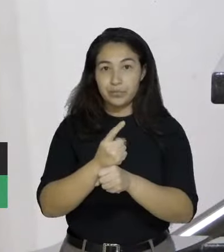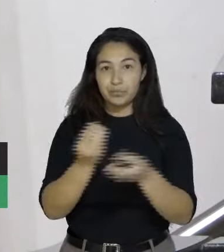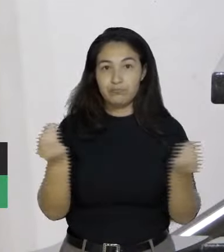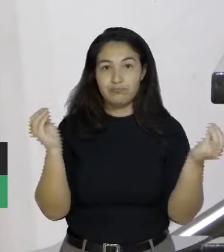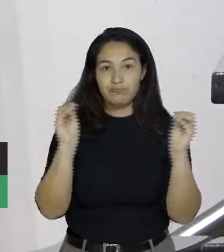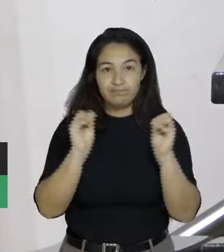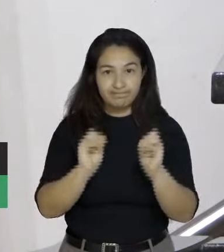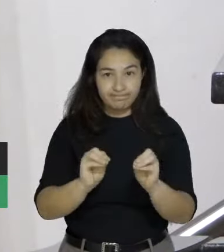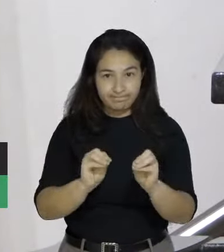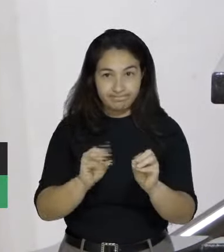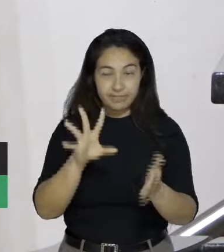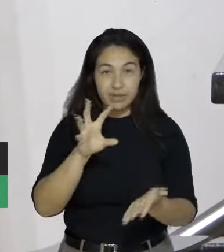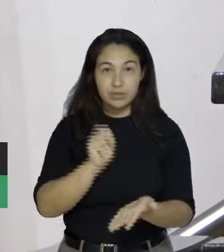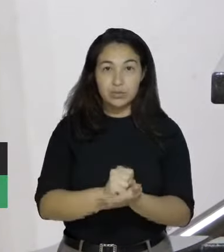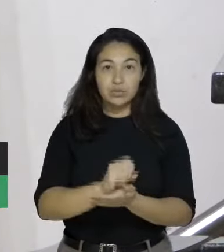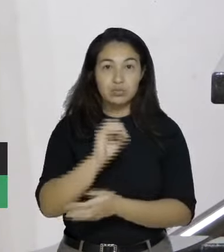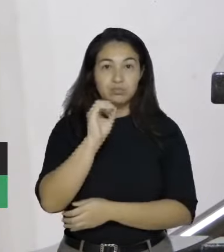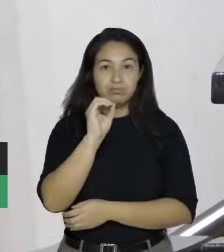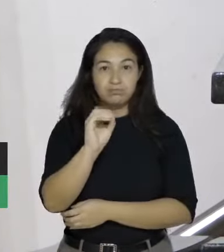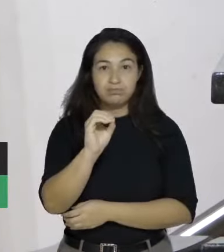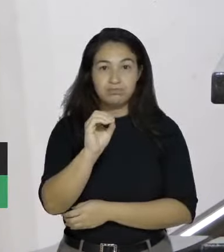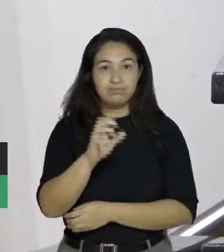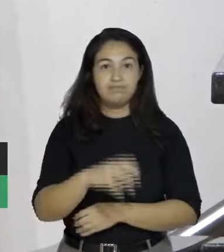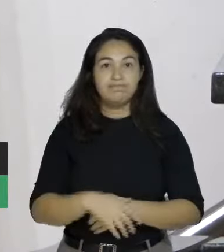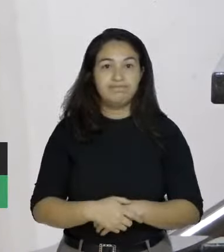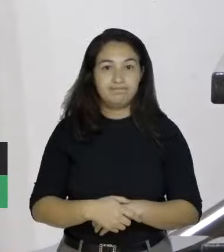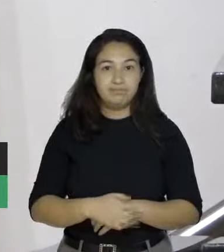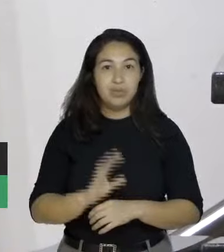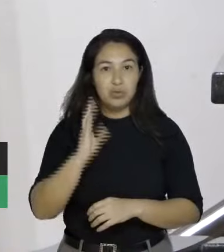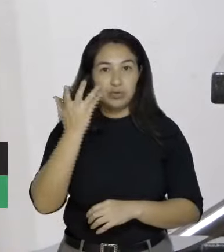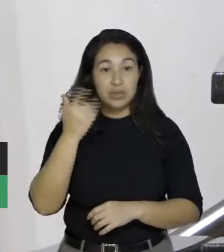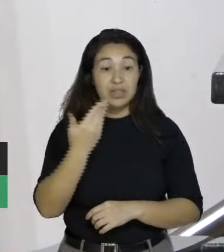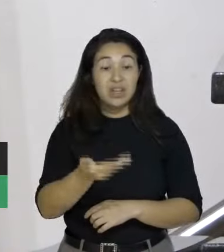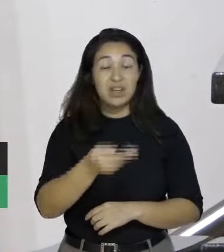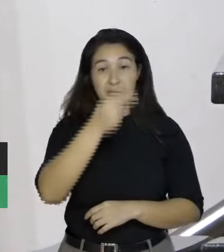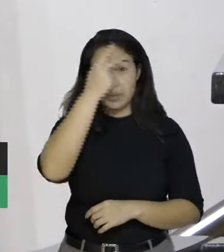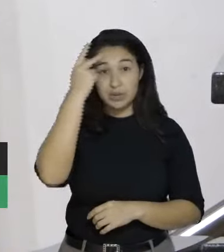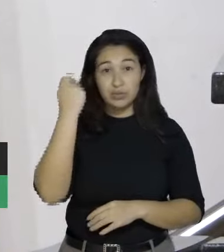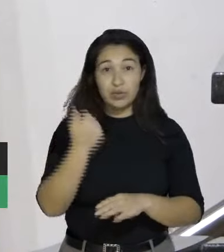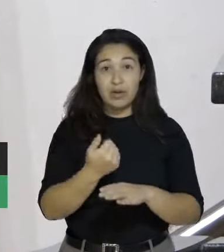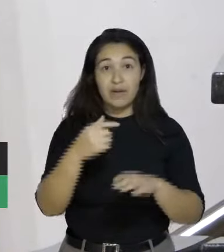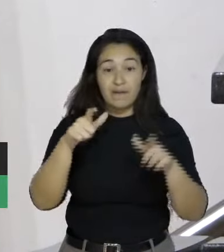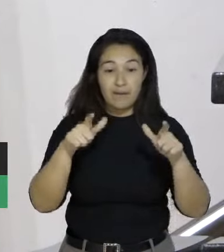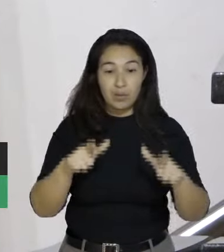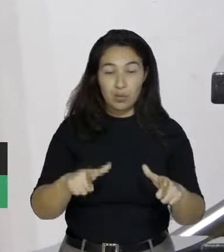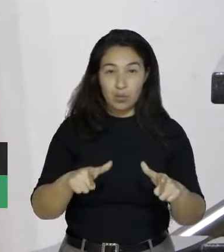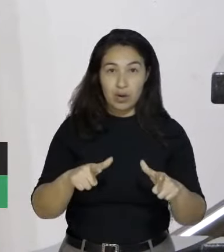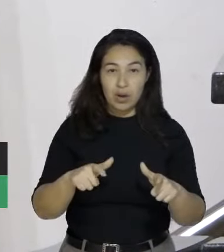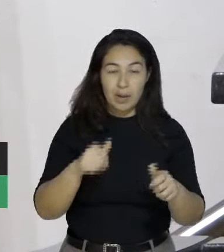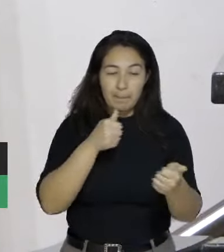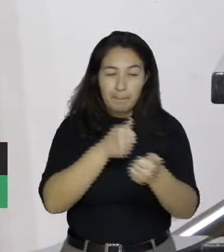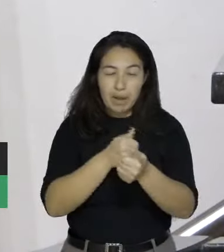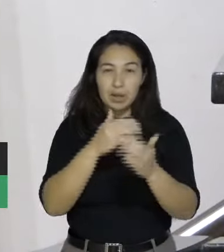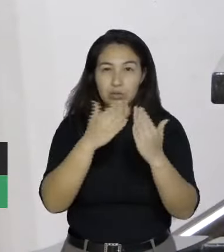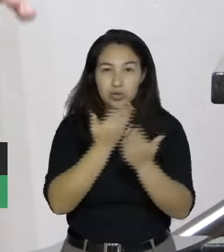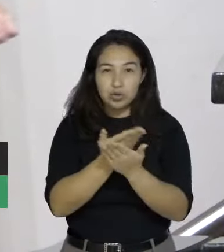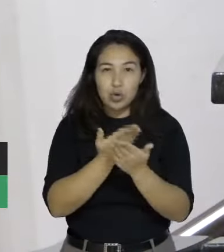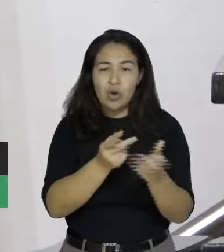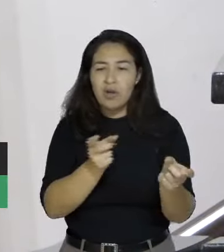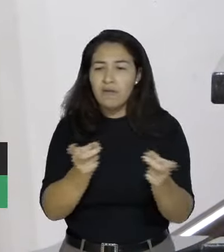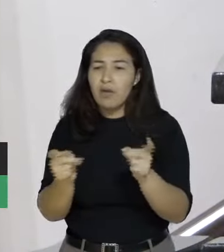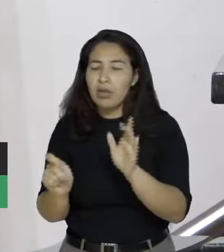nós registramos zero de ocorrência aqueles que ficavam próximas escolas para vender droga para tentar